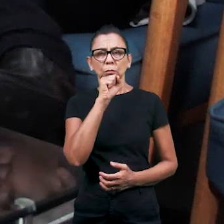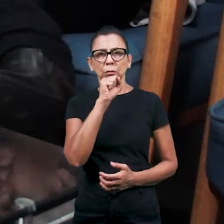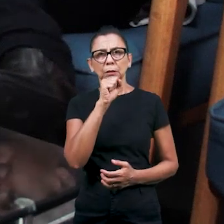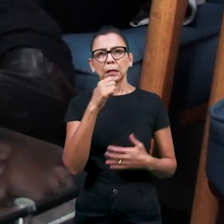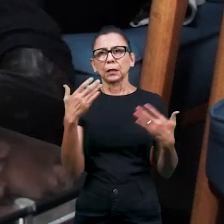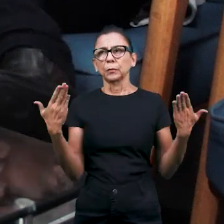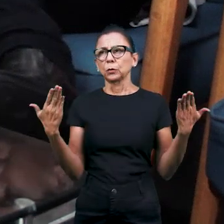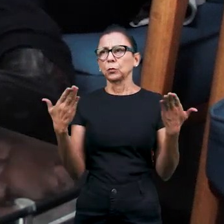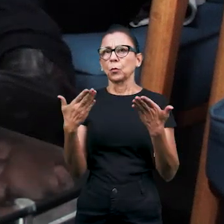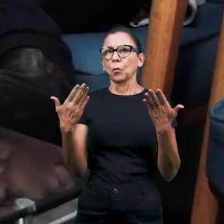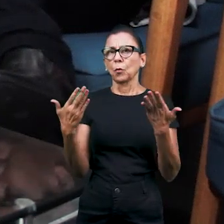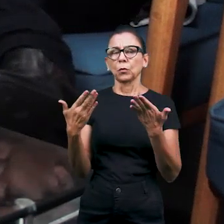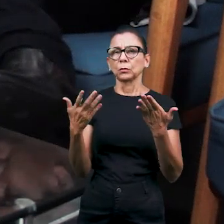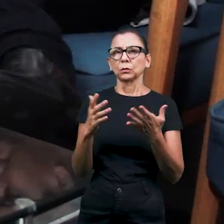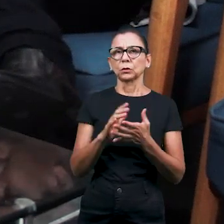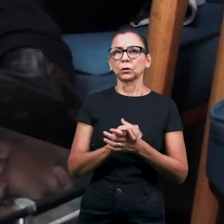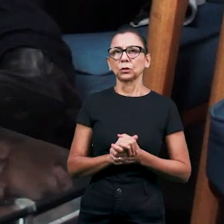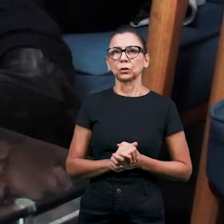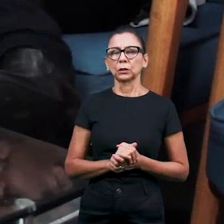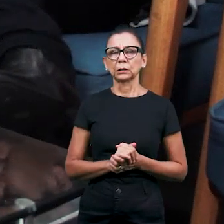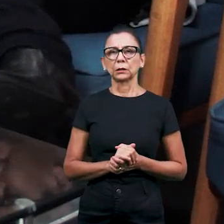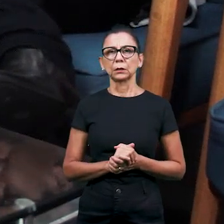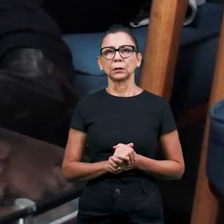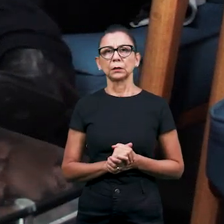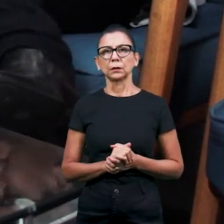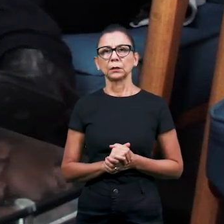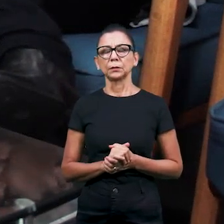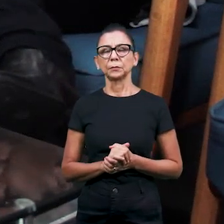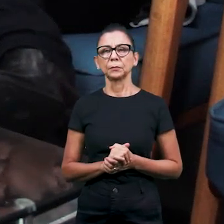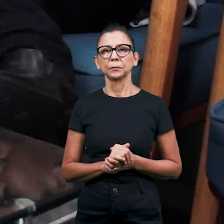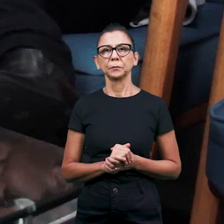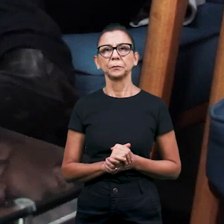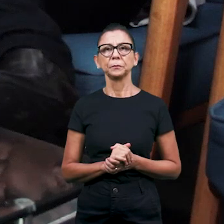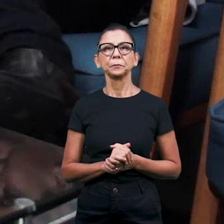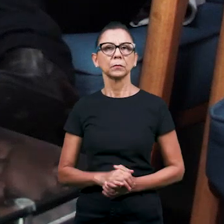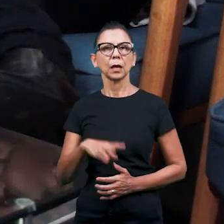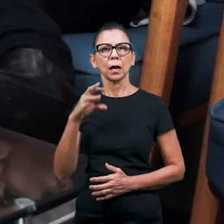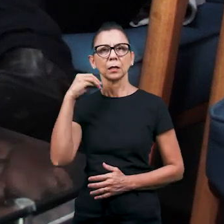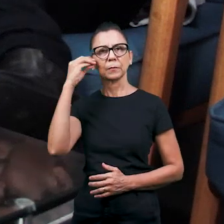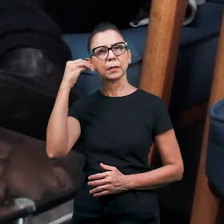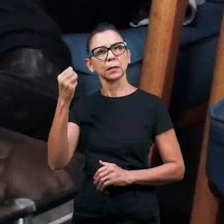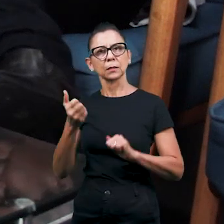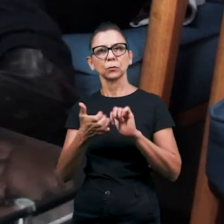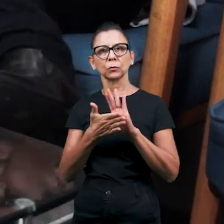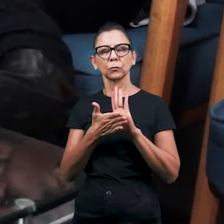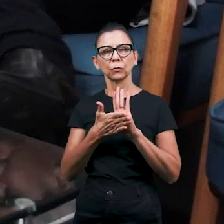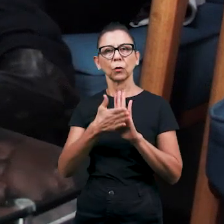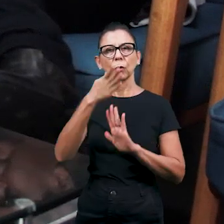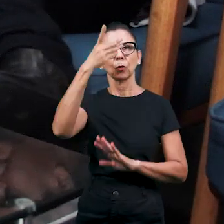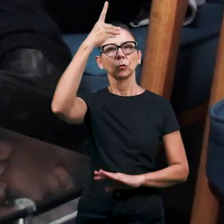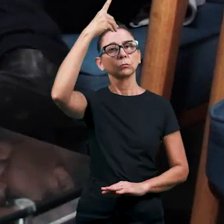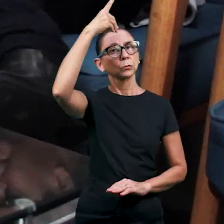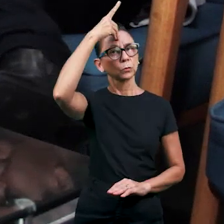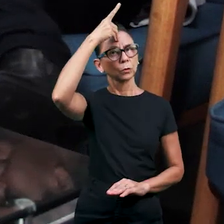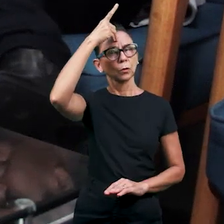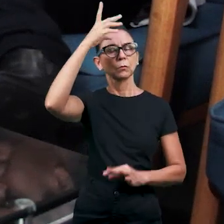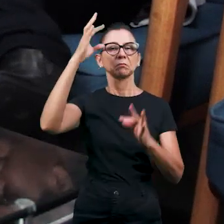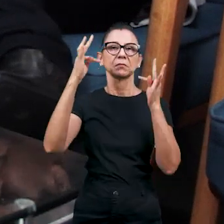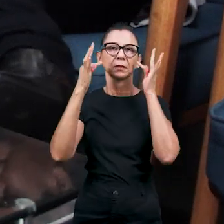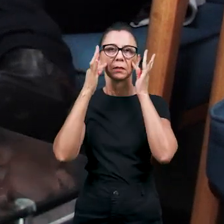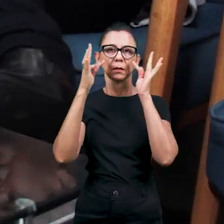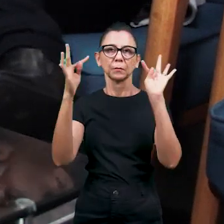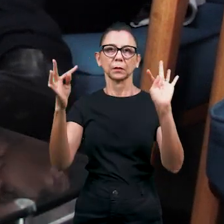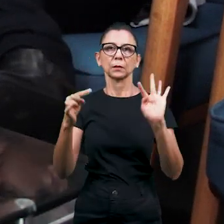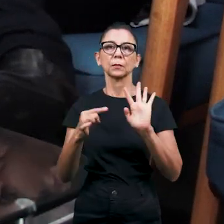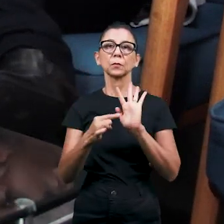jovens a gente não pode querer que uma jovem de 25 anos se comporte, se vista e fale como uma senhora de